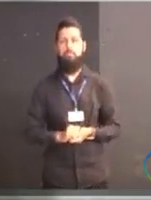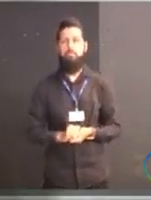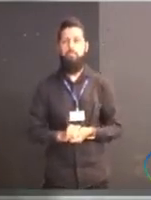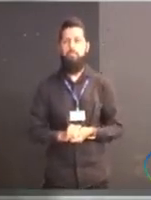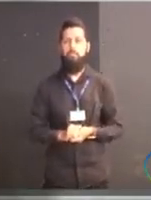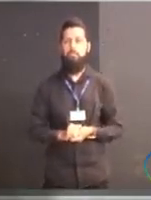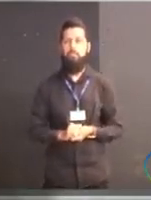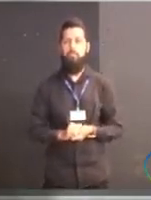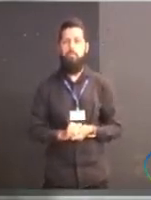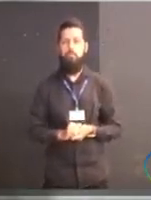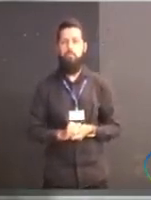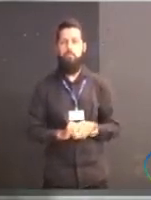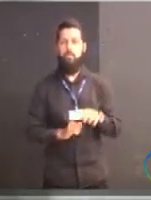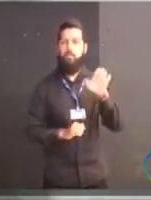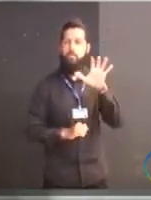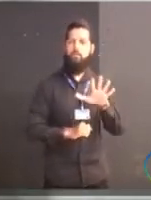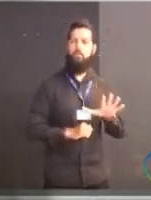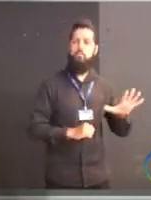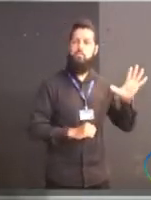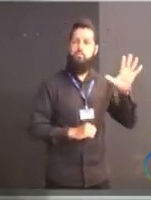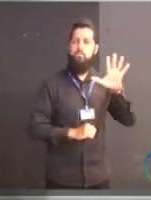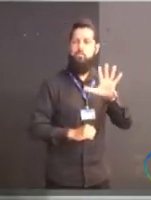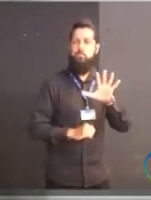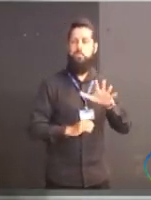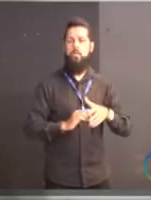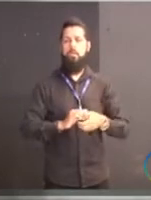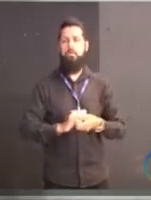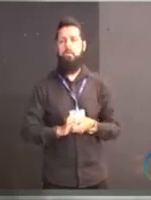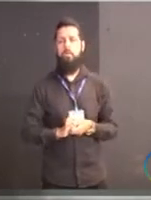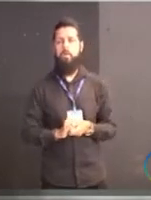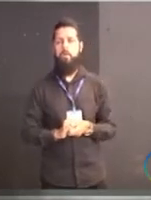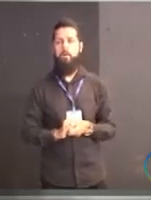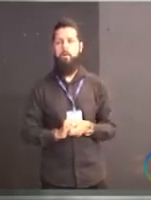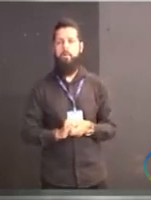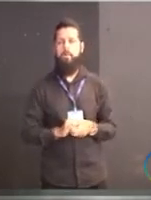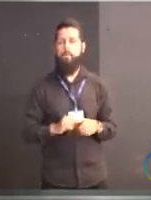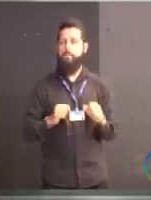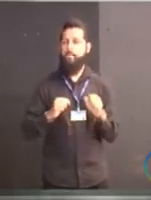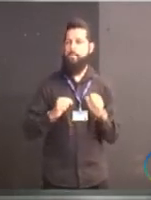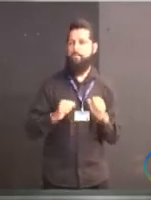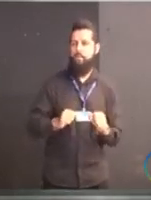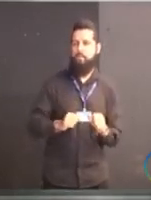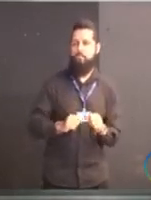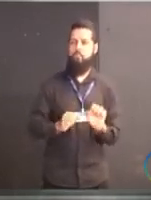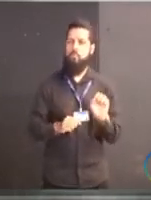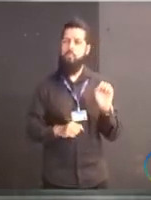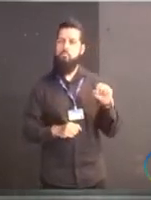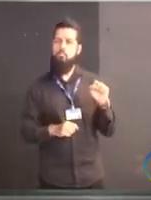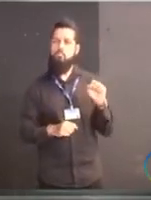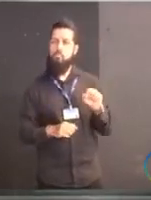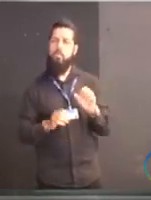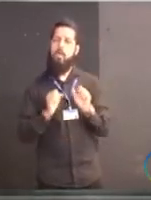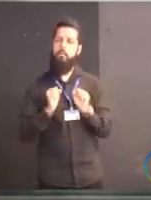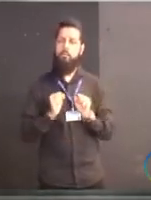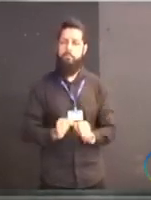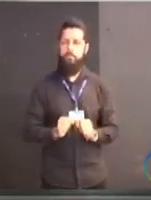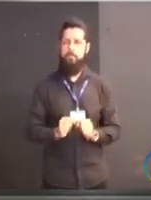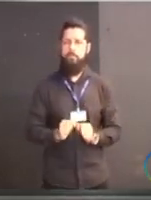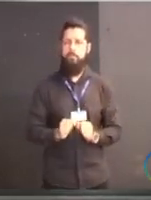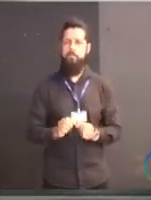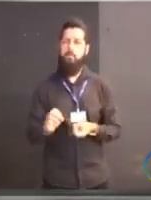exterior, venham a formar grupos capazes de mostrar que é possível fazer-se